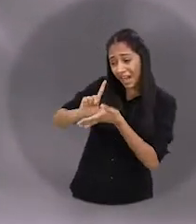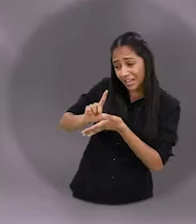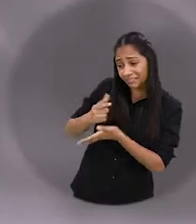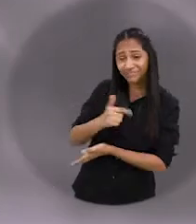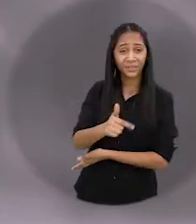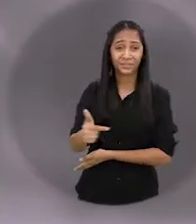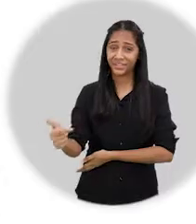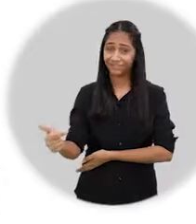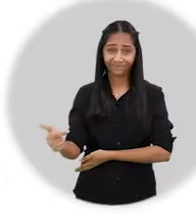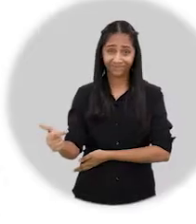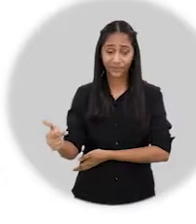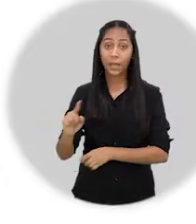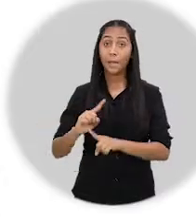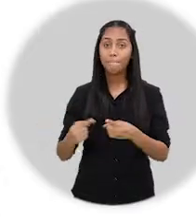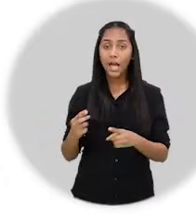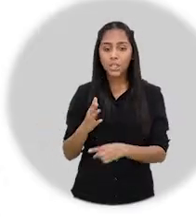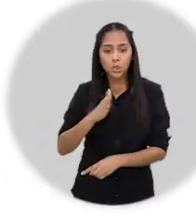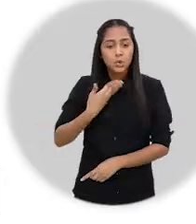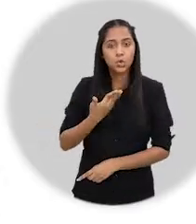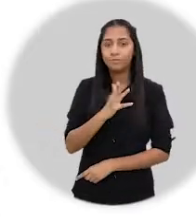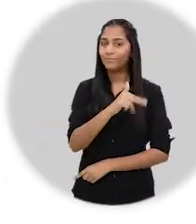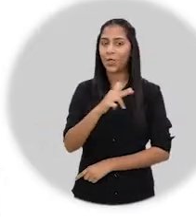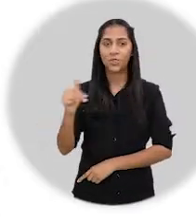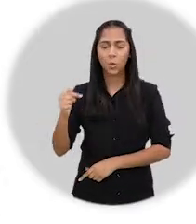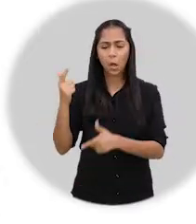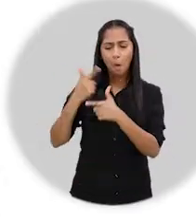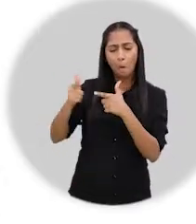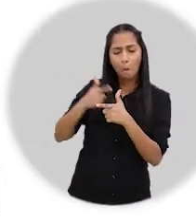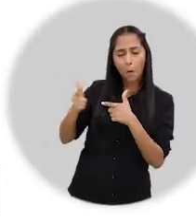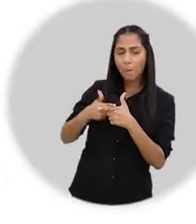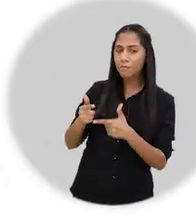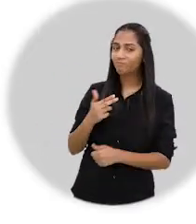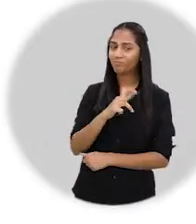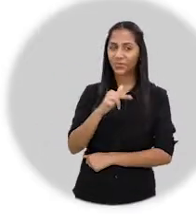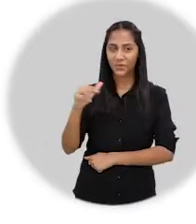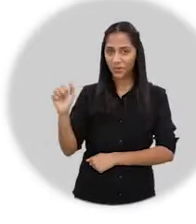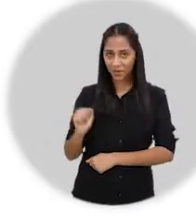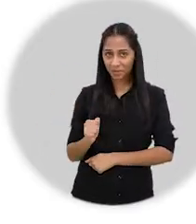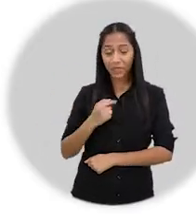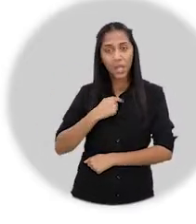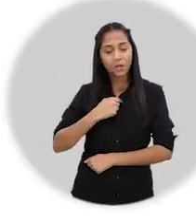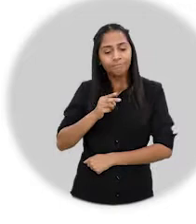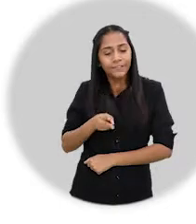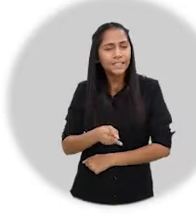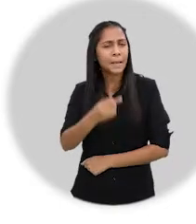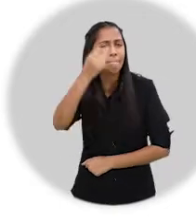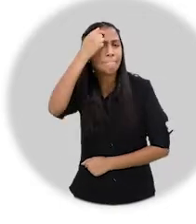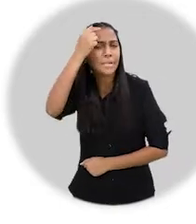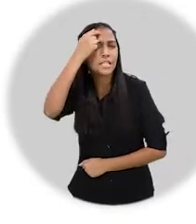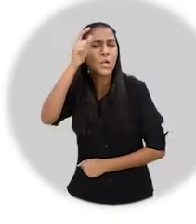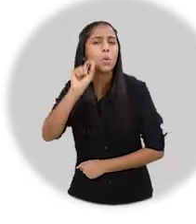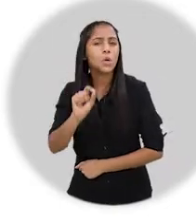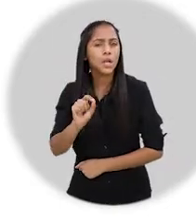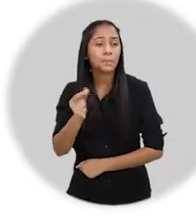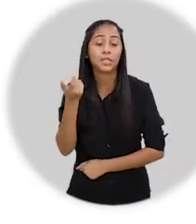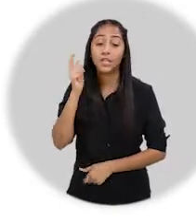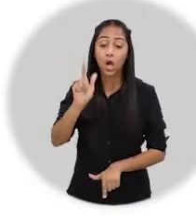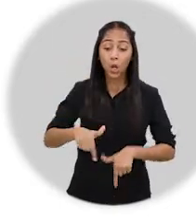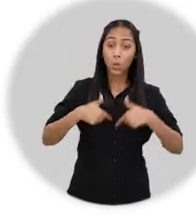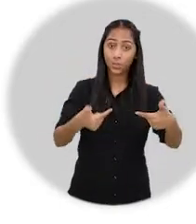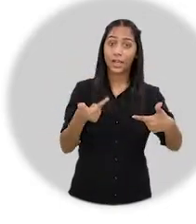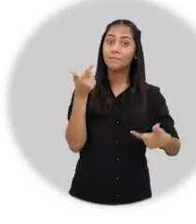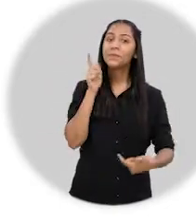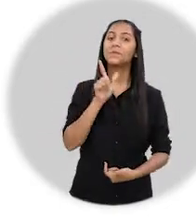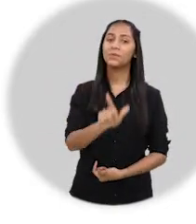quebrada. Mas nunca me assustei com as adversidades. Sempre achei que a gente tem que enfrentar e